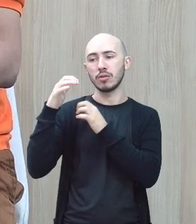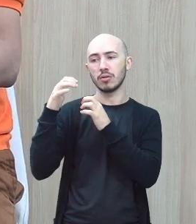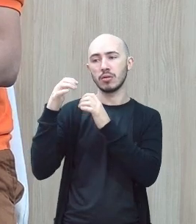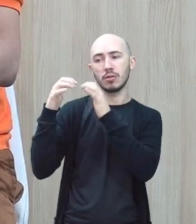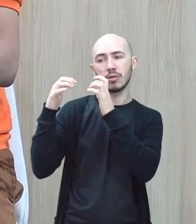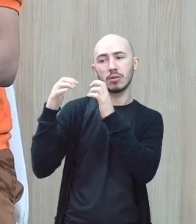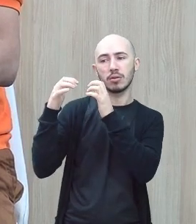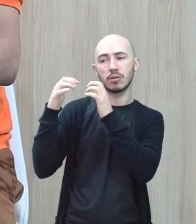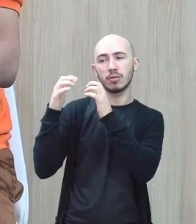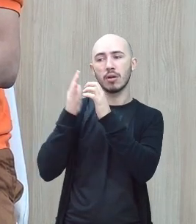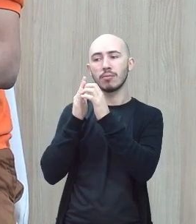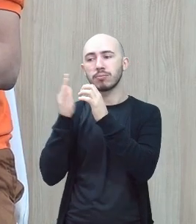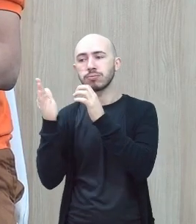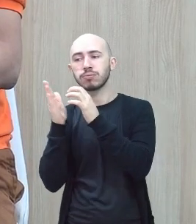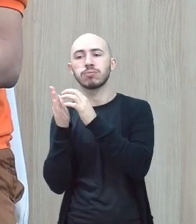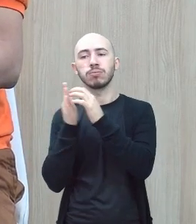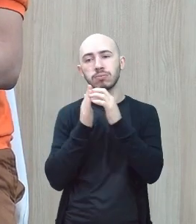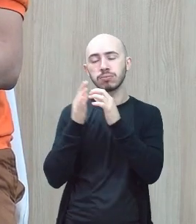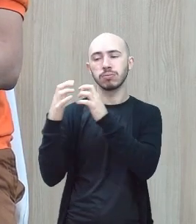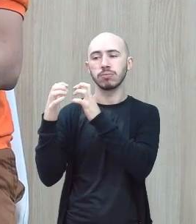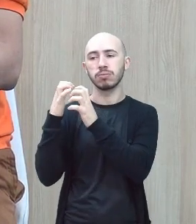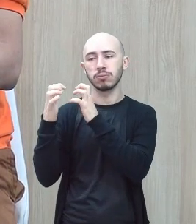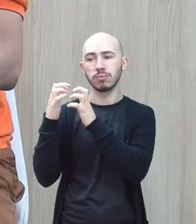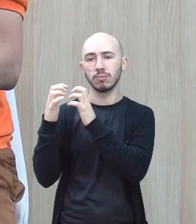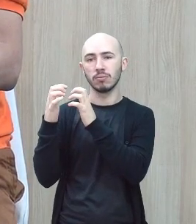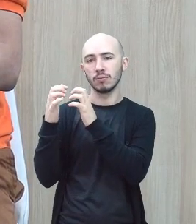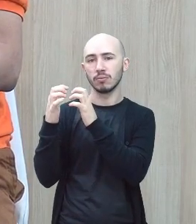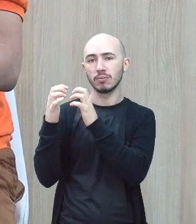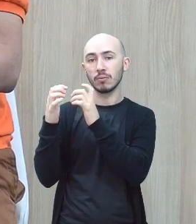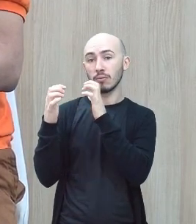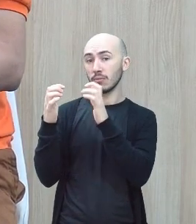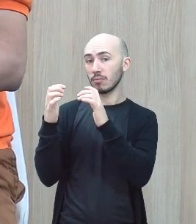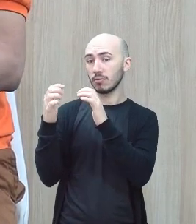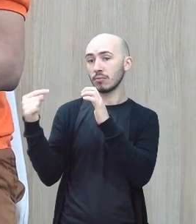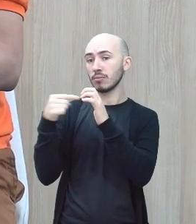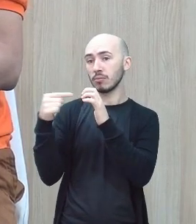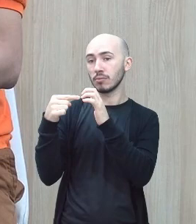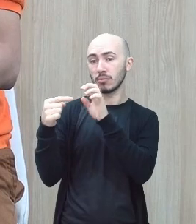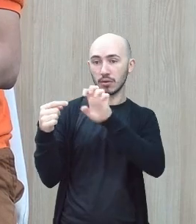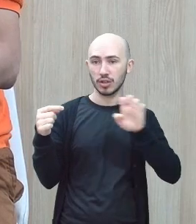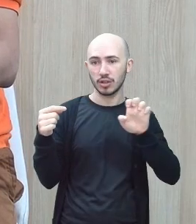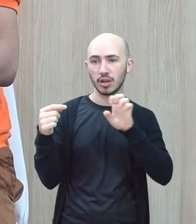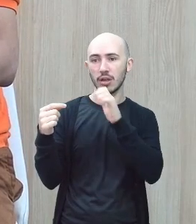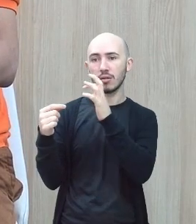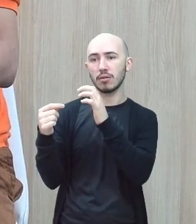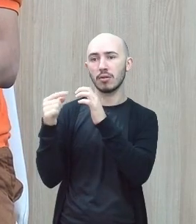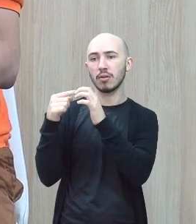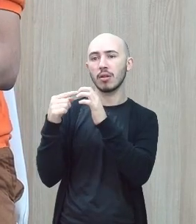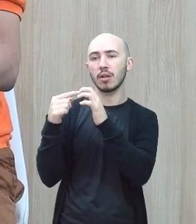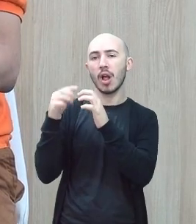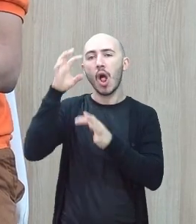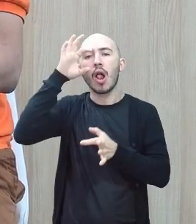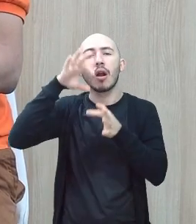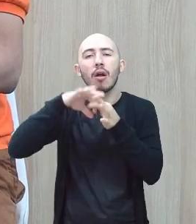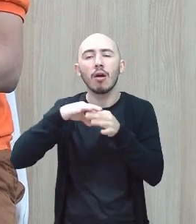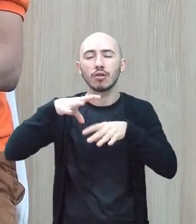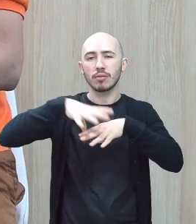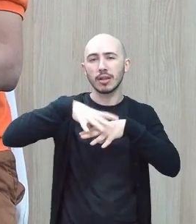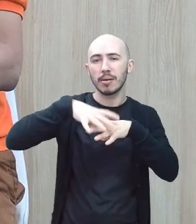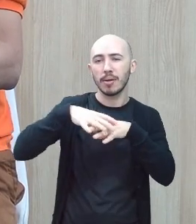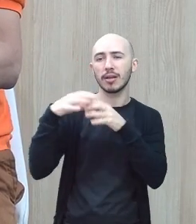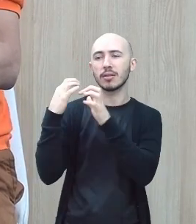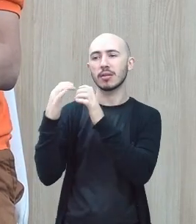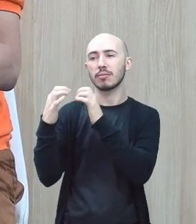de uma natureza de pensamento. Então, o hemisfério esquerdo, ele é mais lógico-matemático, e o hemisfério direito, ele é